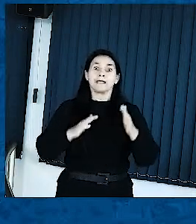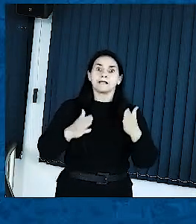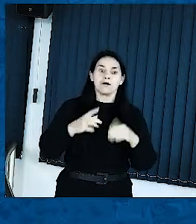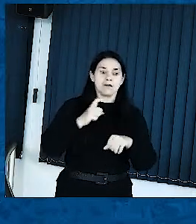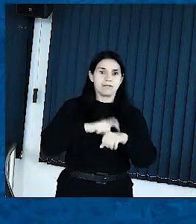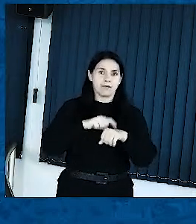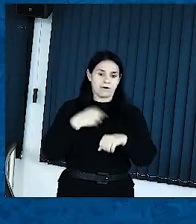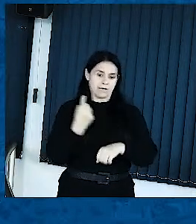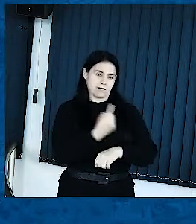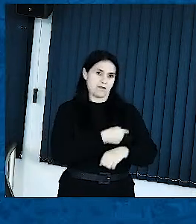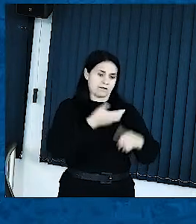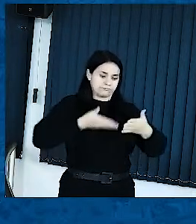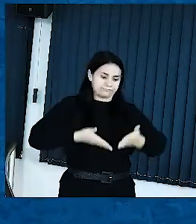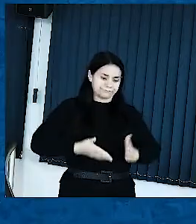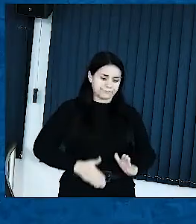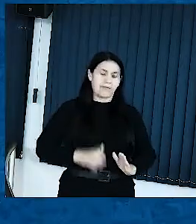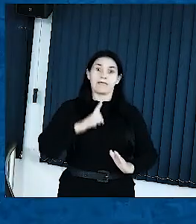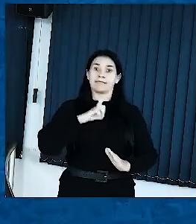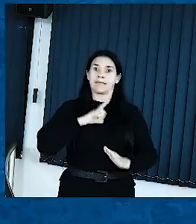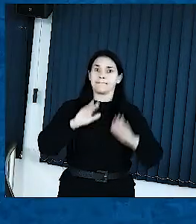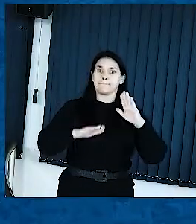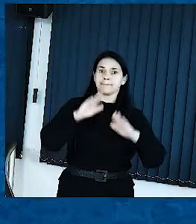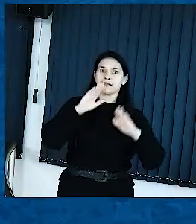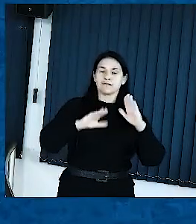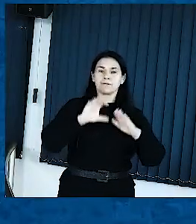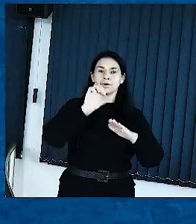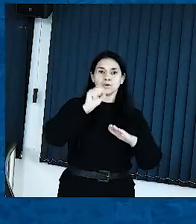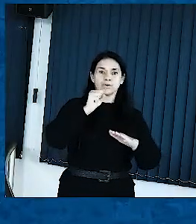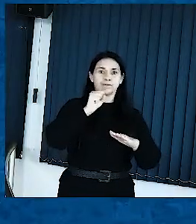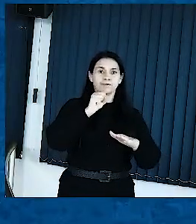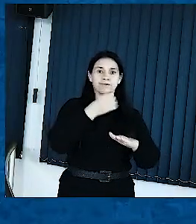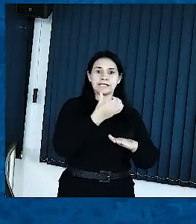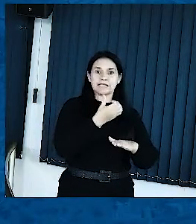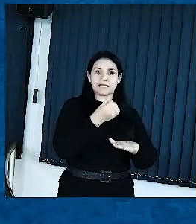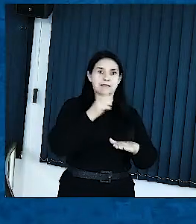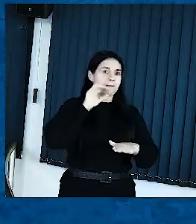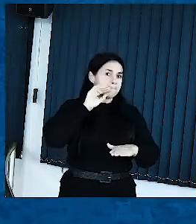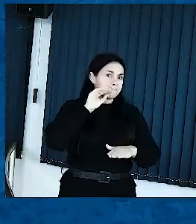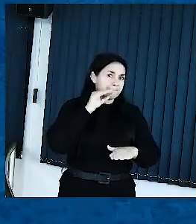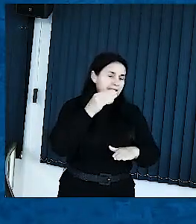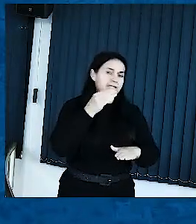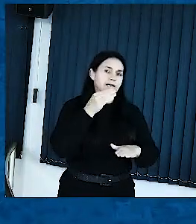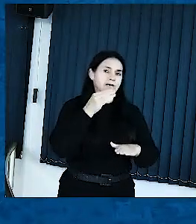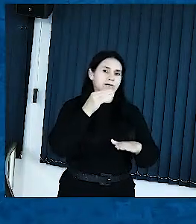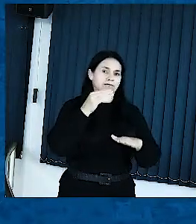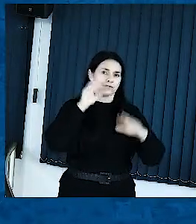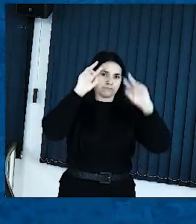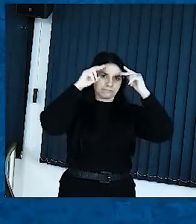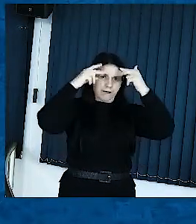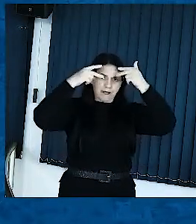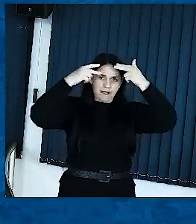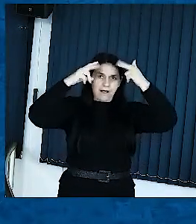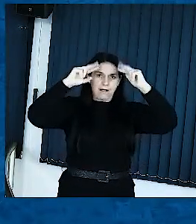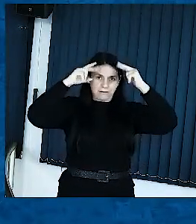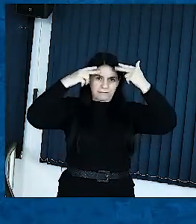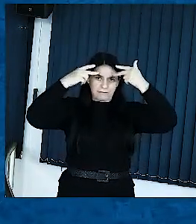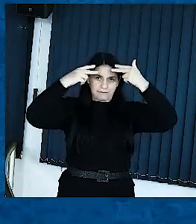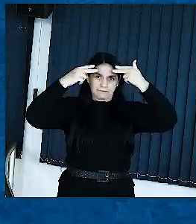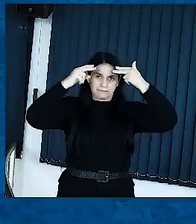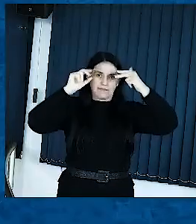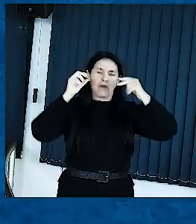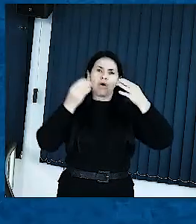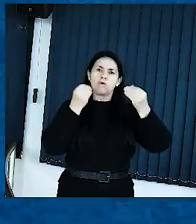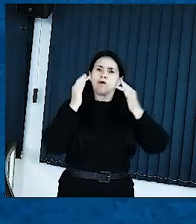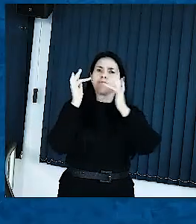Quando a gente nasce, nós temos em média 86 bilhões de neurônios. E esses neurônios, eles